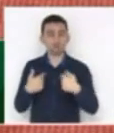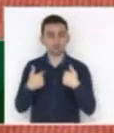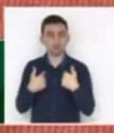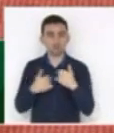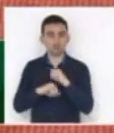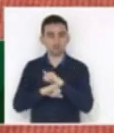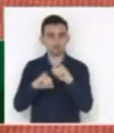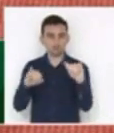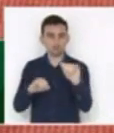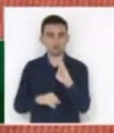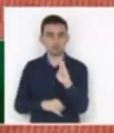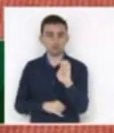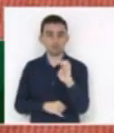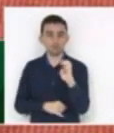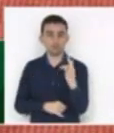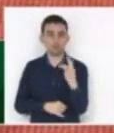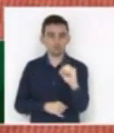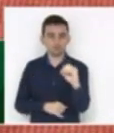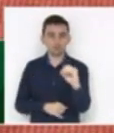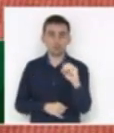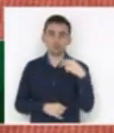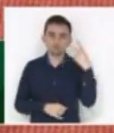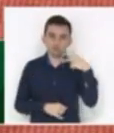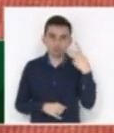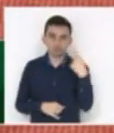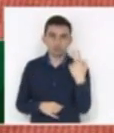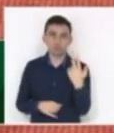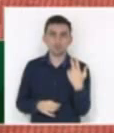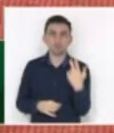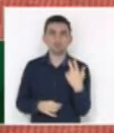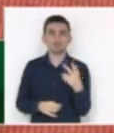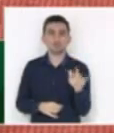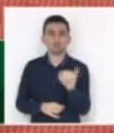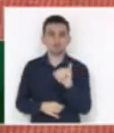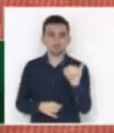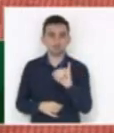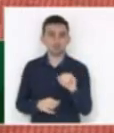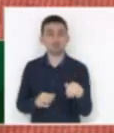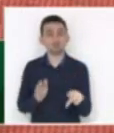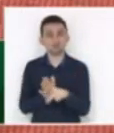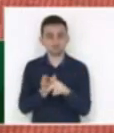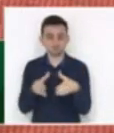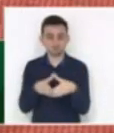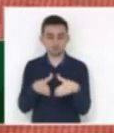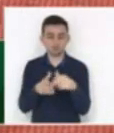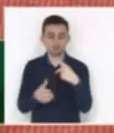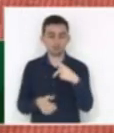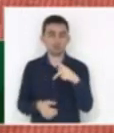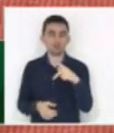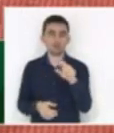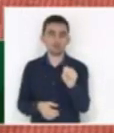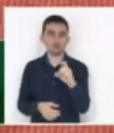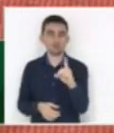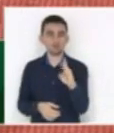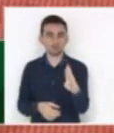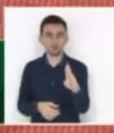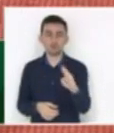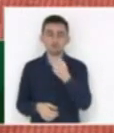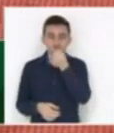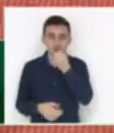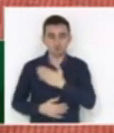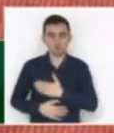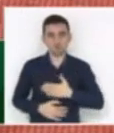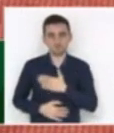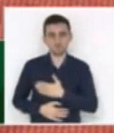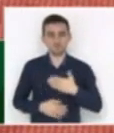ao Beto, ao vereador de Itajaí, no caso do nosso partido, do PSDB, dizer que é um prazer recebê-lo aqui e faremos